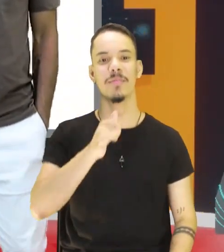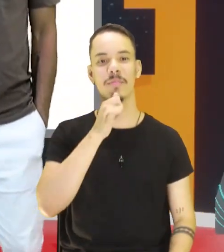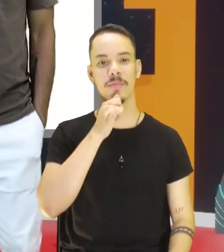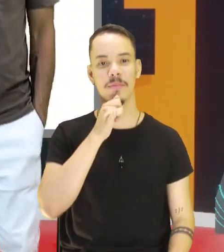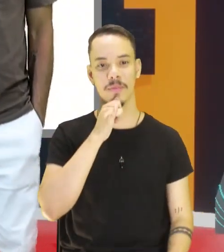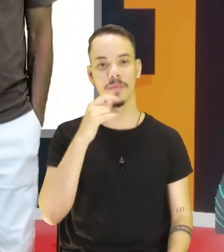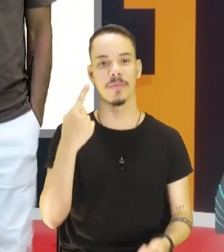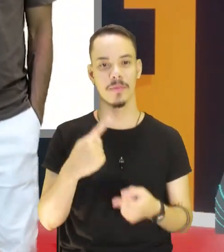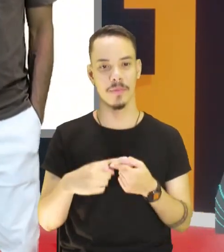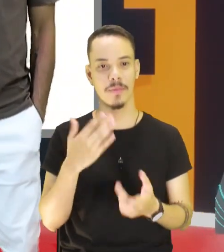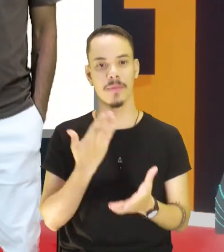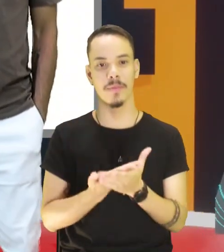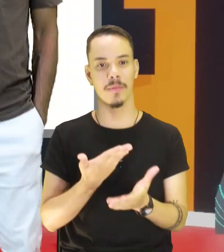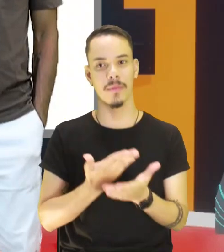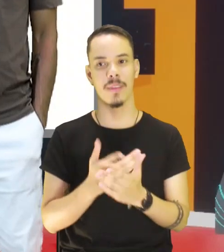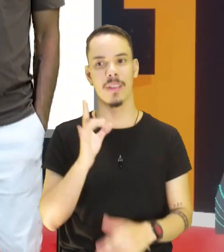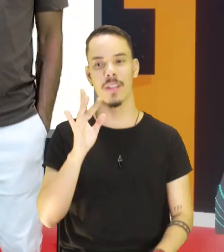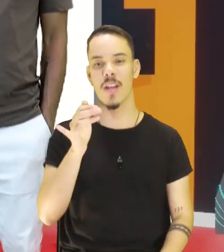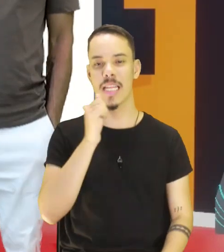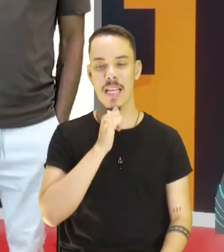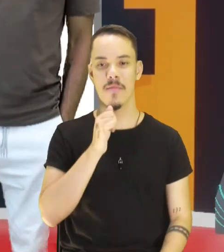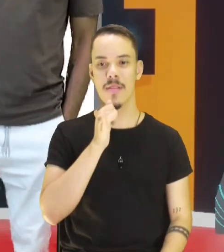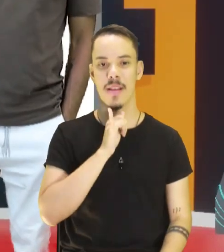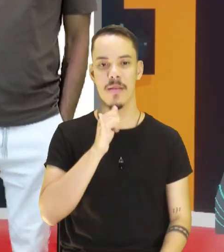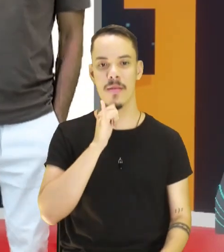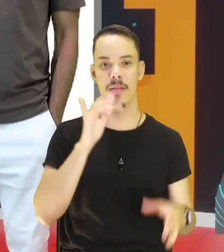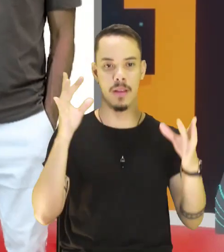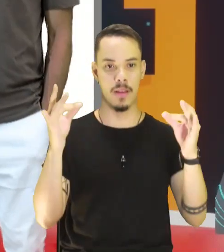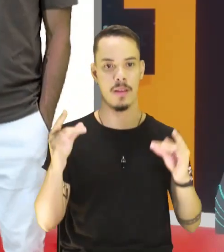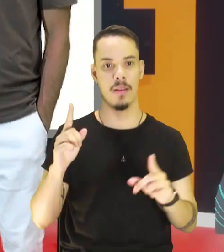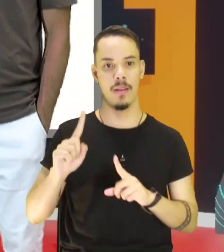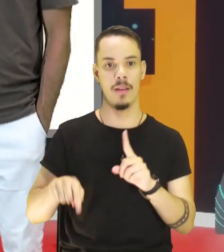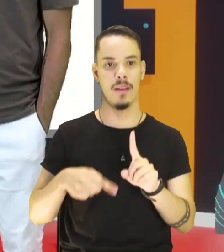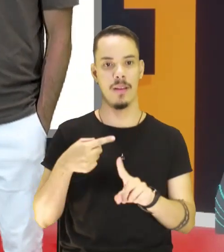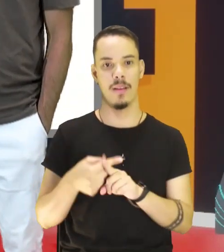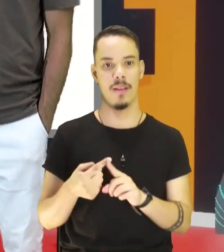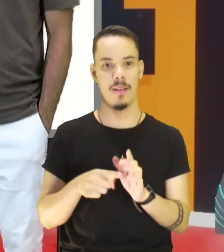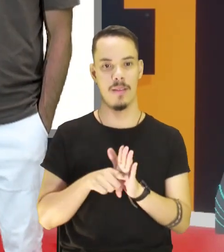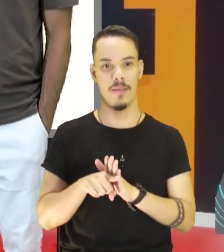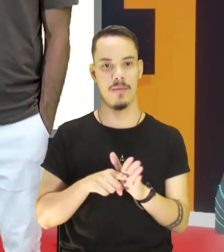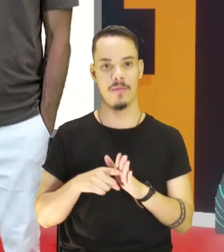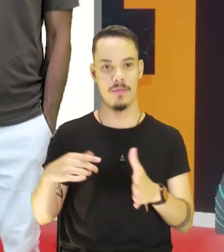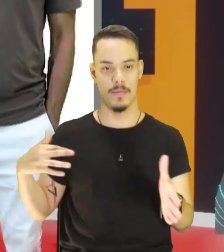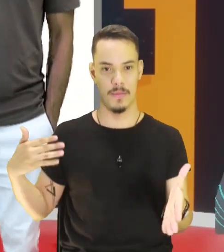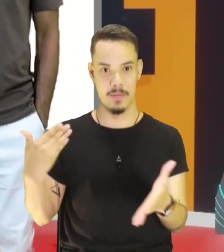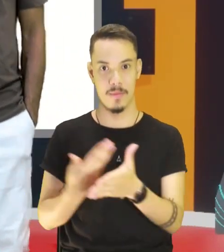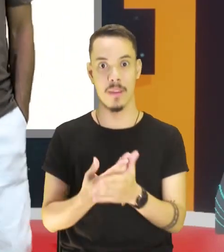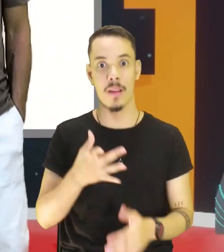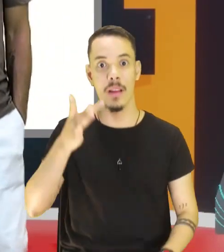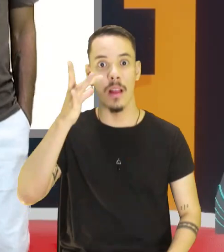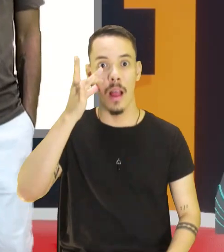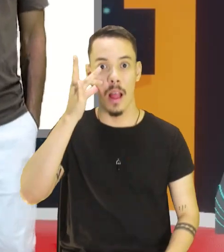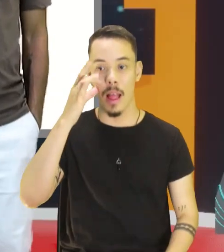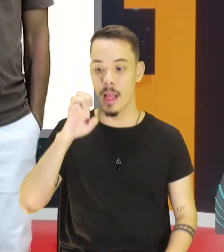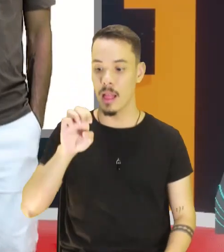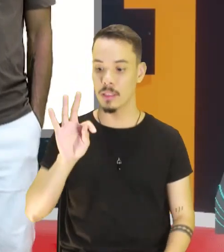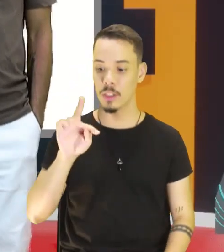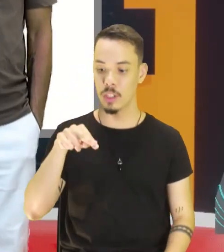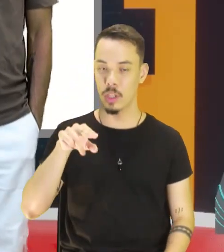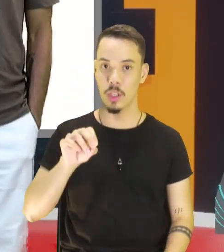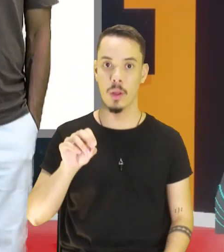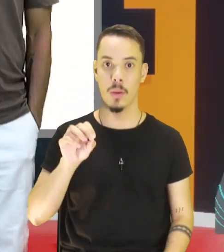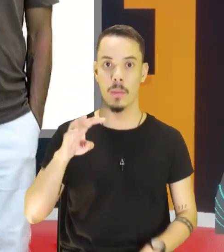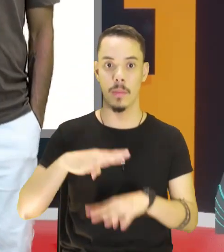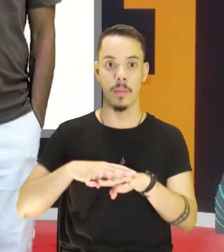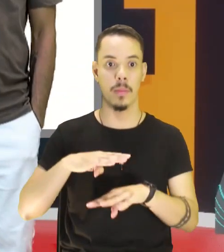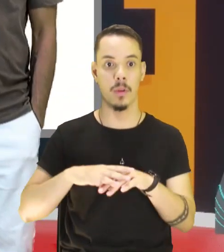hoje é muito exemplificada e já vem etnomatemática por aí. O quê? Vem. O que é a etnomatemática